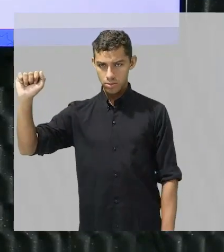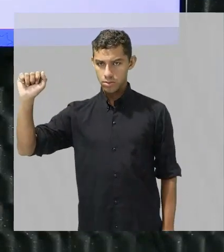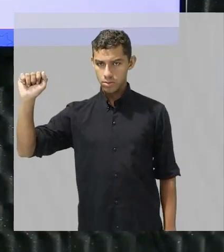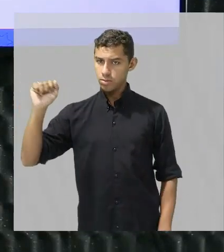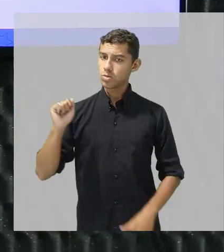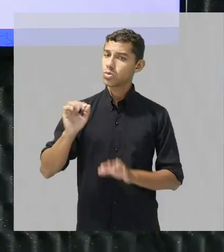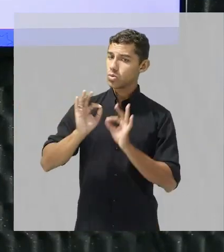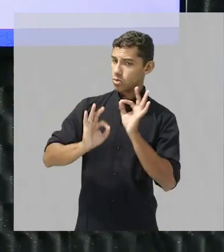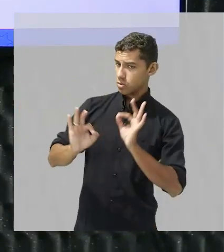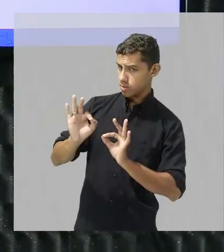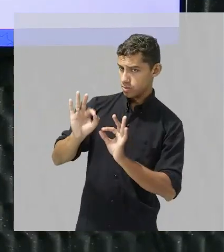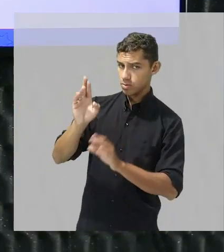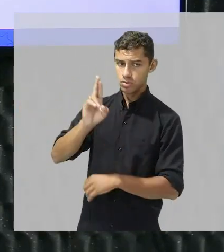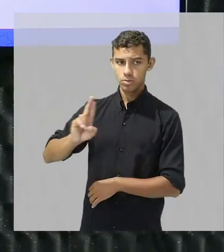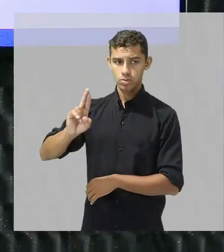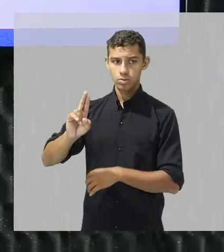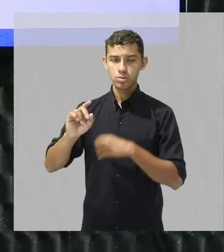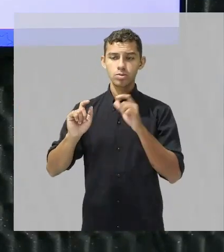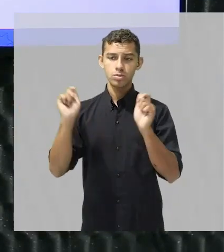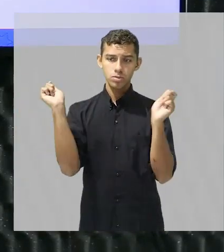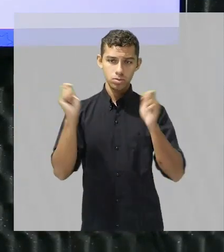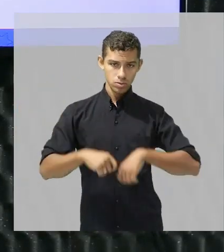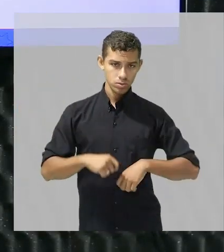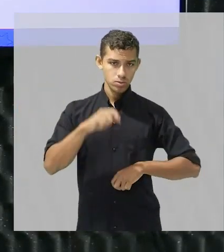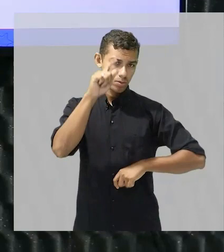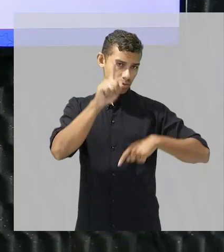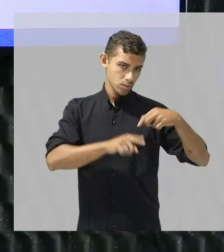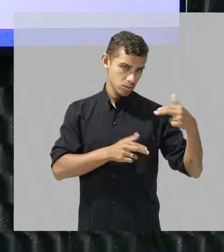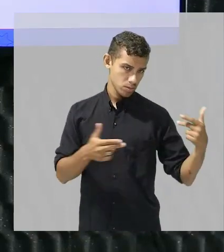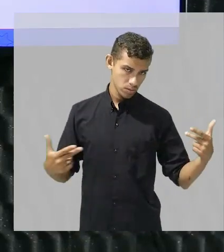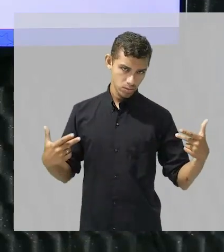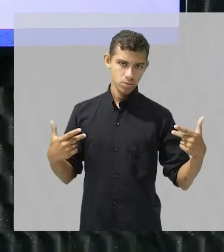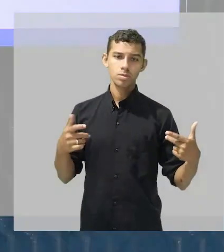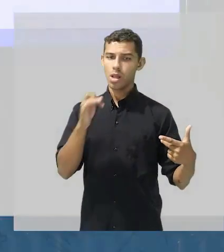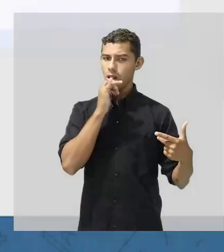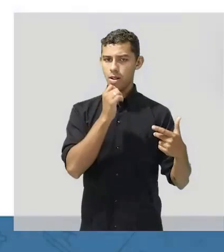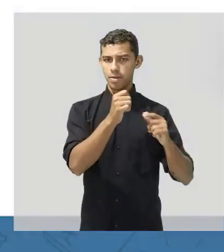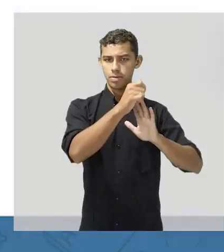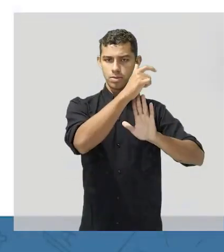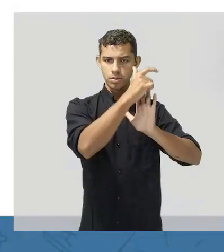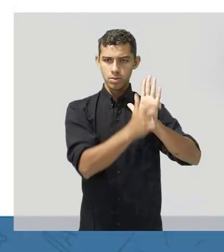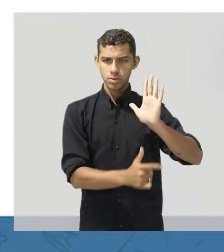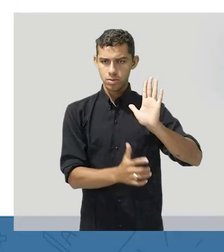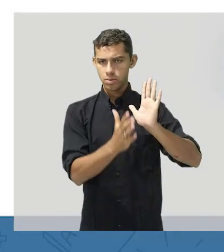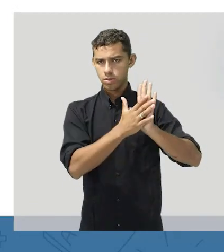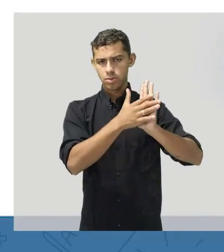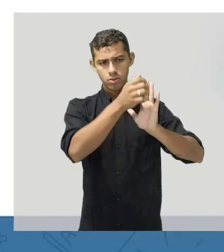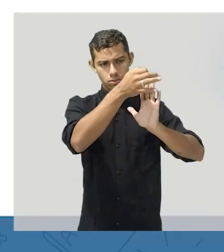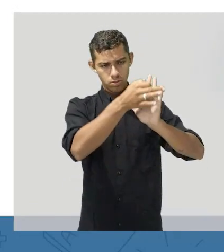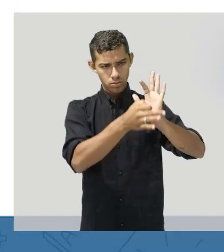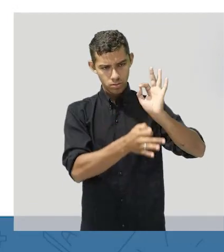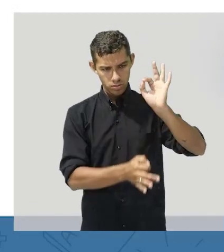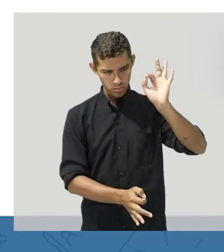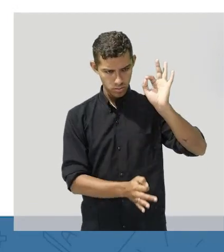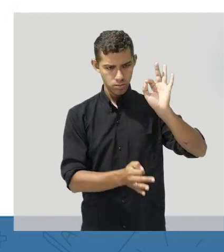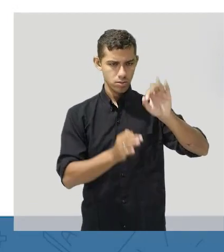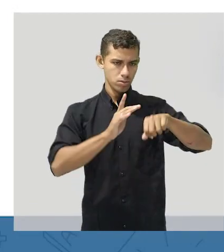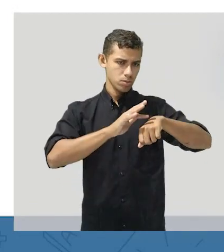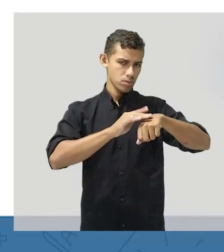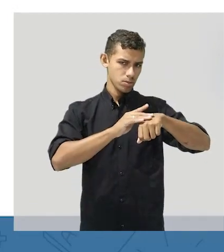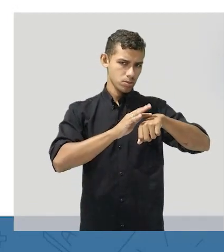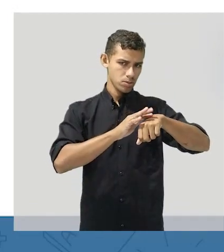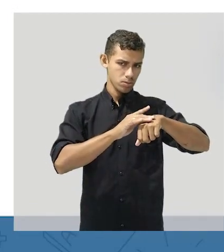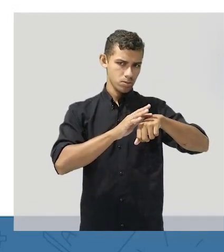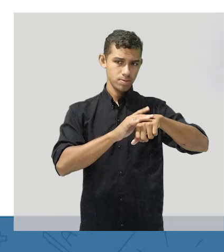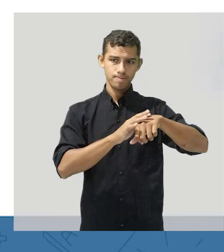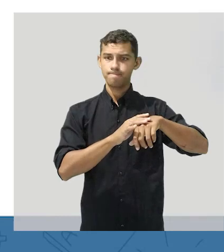fabricação de materiais plásticos, associado a uma longa lista de doenças, impediu a ação